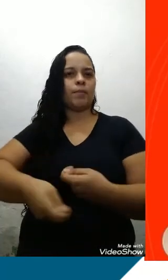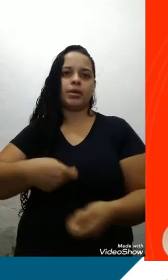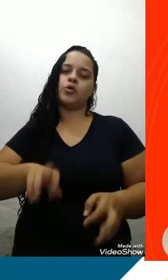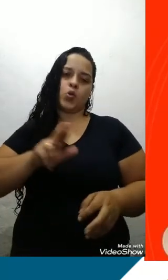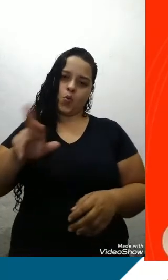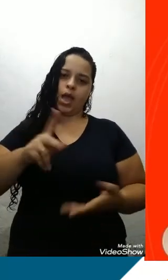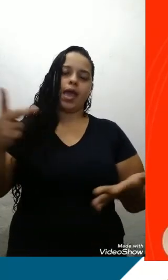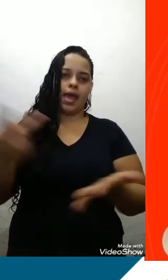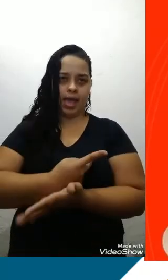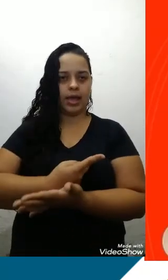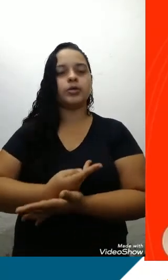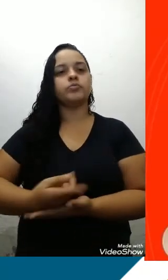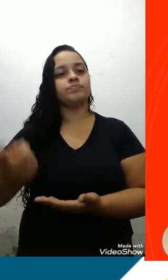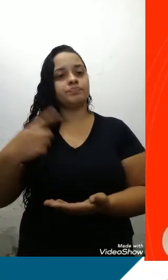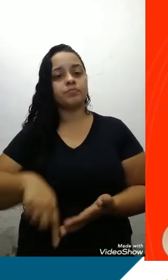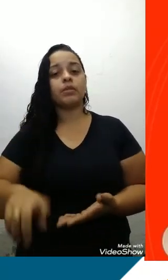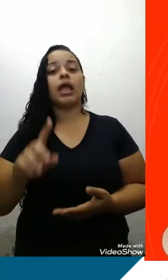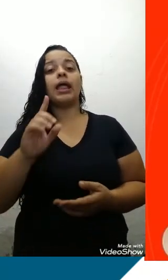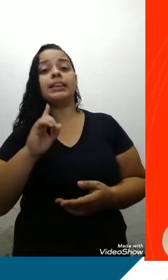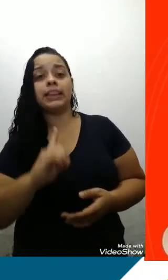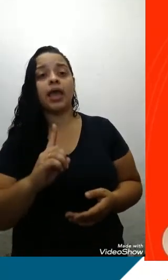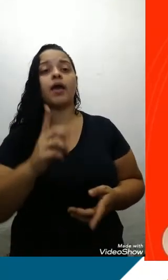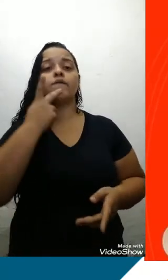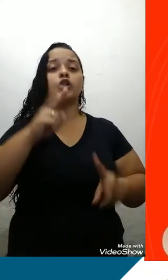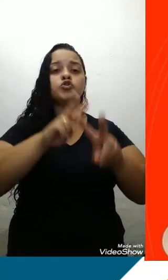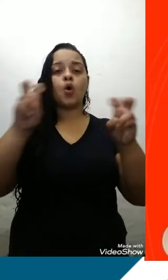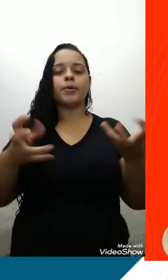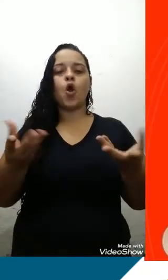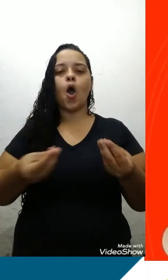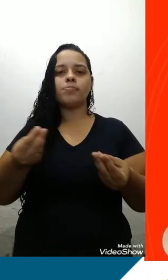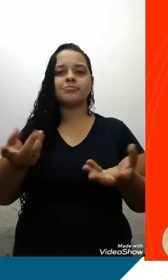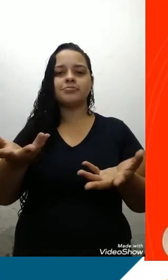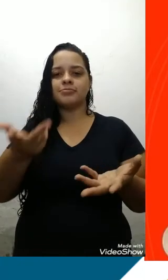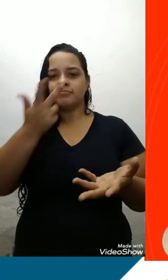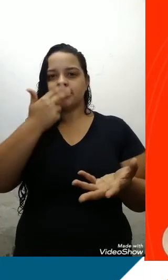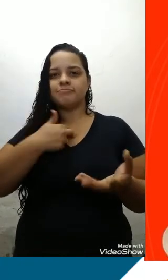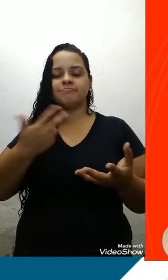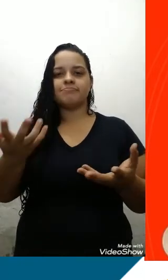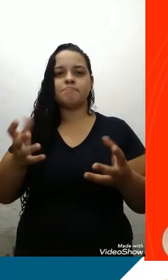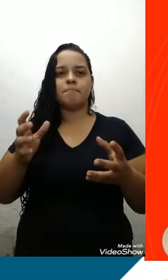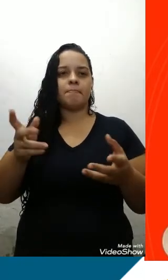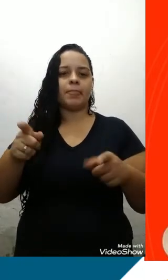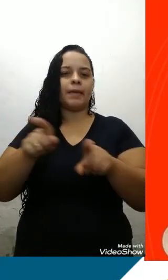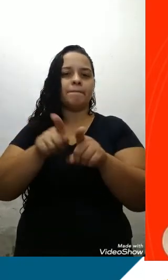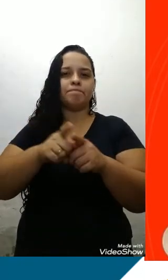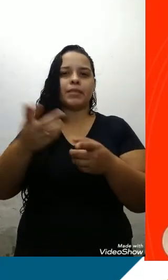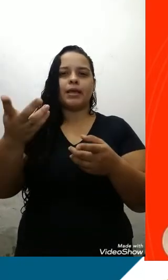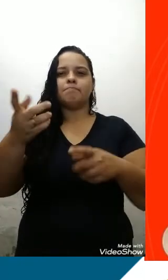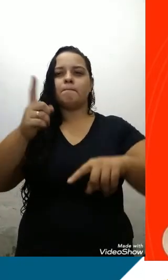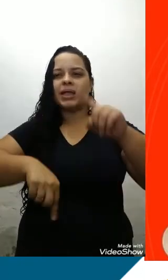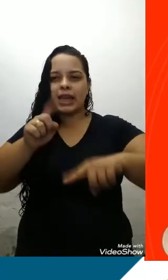mais para frente, tá bom? E a letra D fala do apego à acumulação de metais, o que estaria correto, porém,